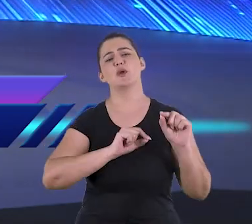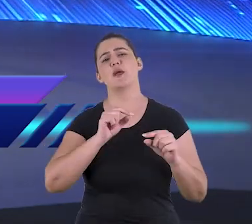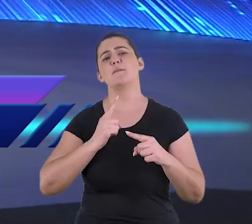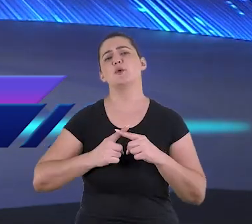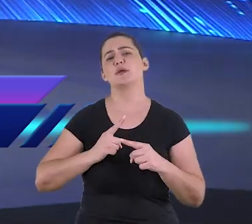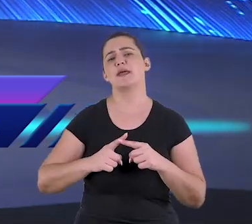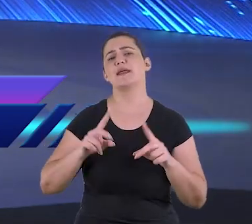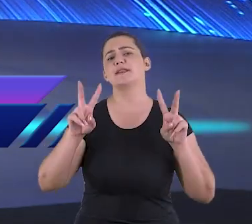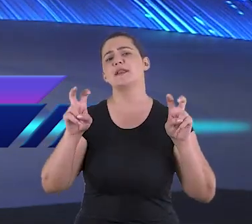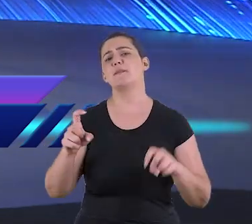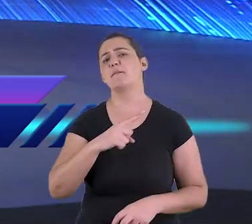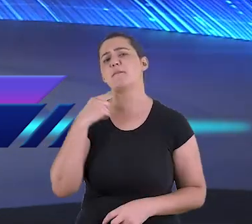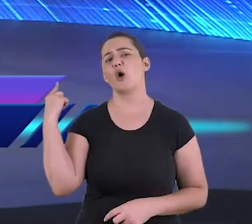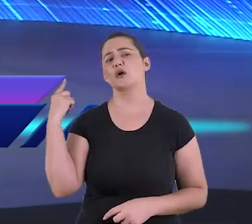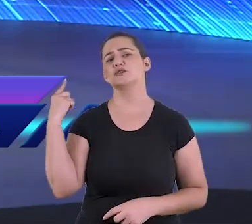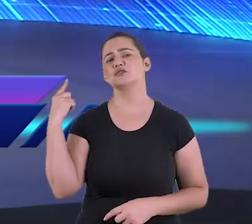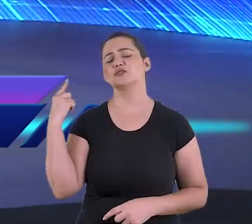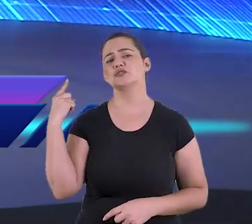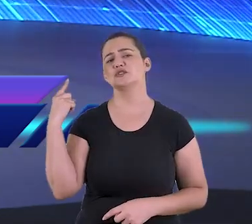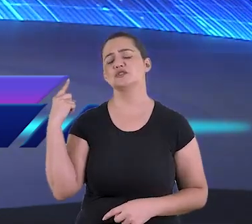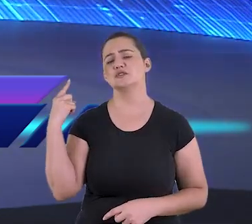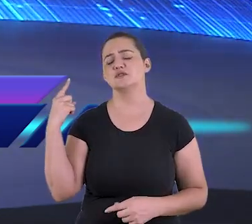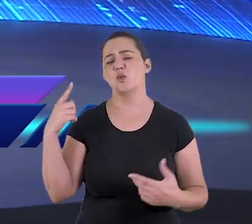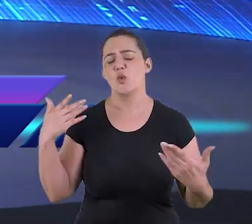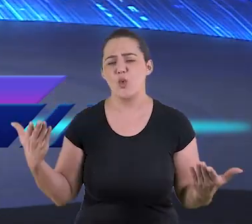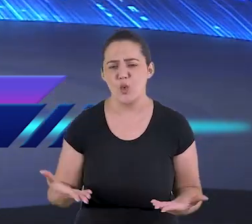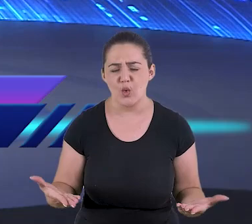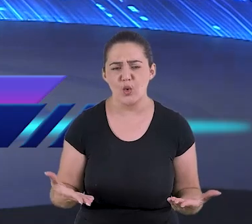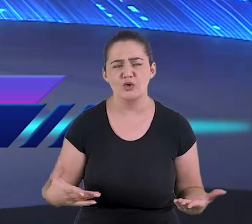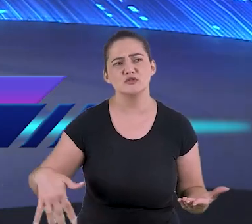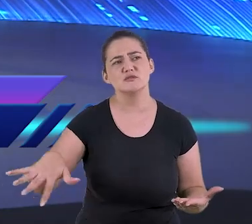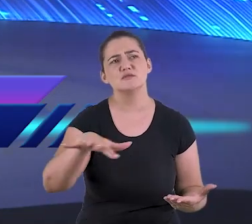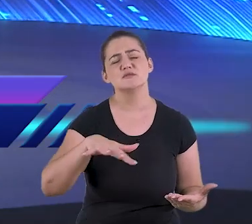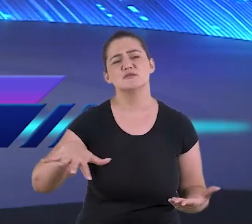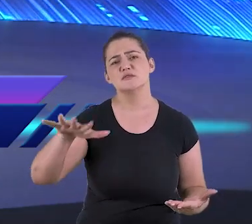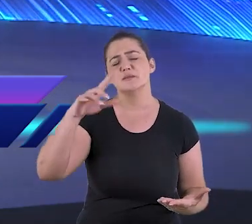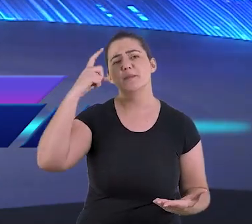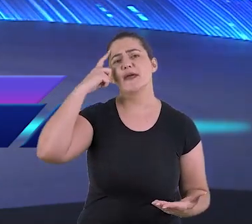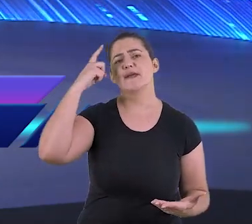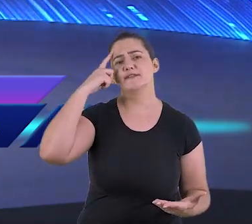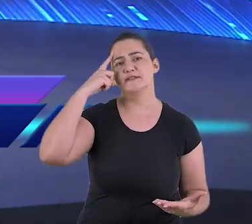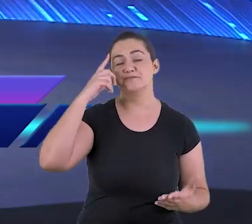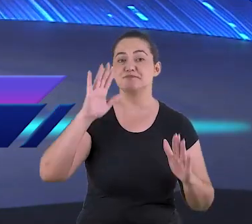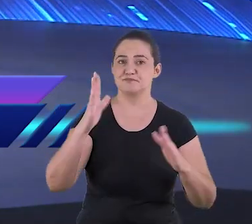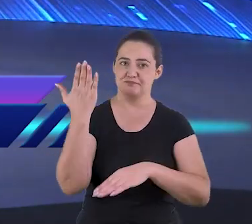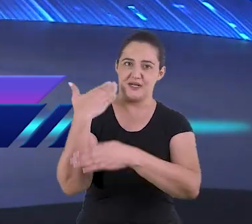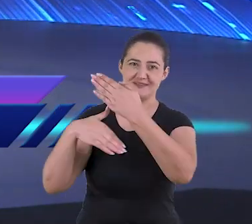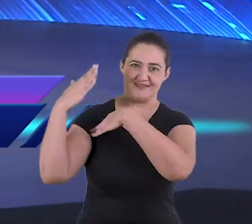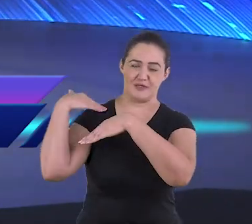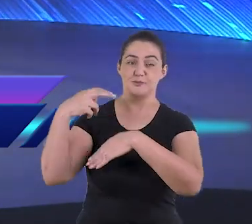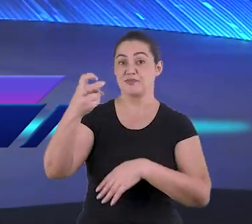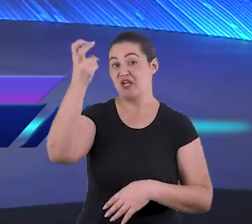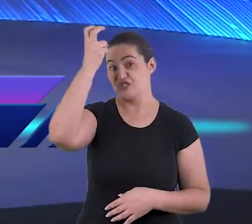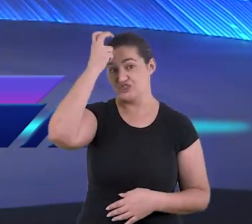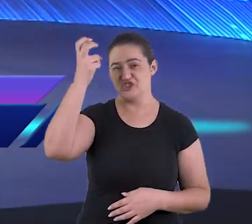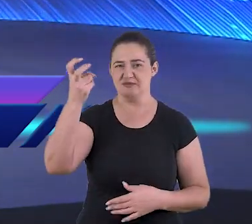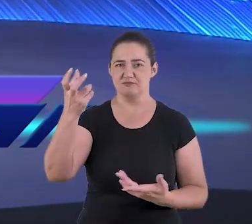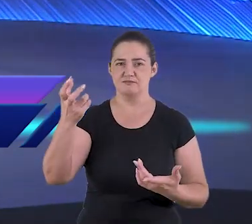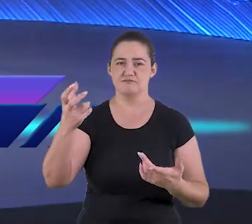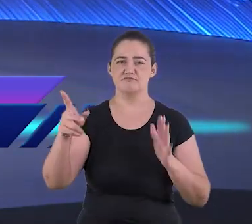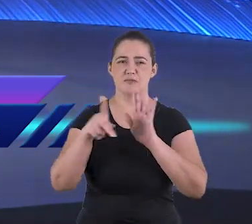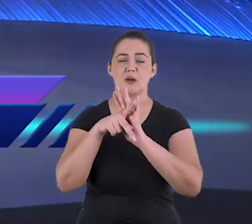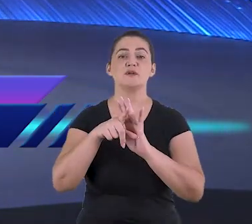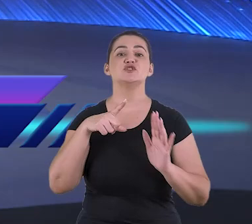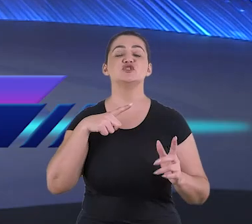pouco por que o tema da morte chegou para nós do jeito que chegou até os nossos dias. Os egípcios tinham